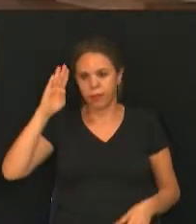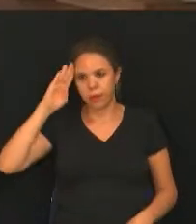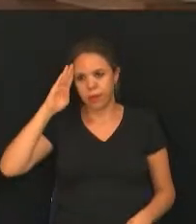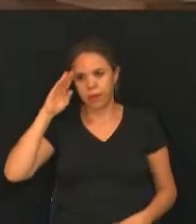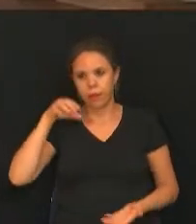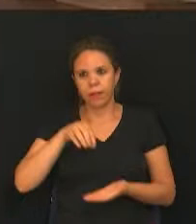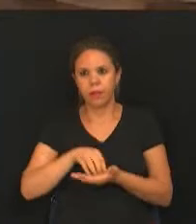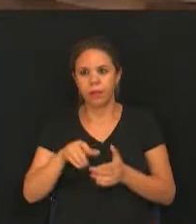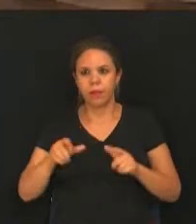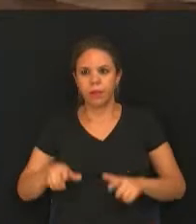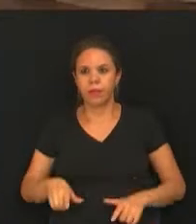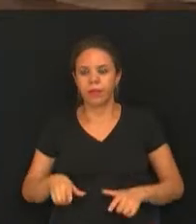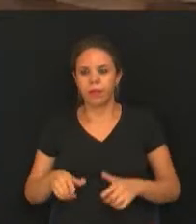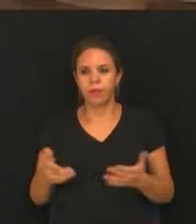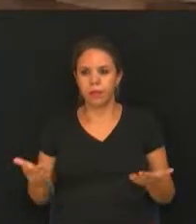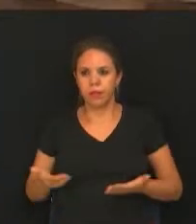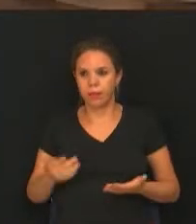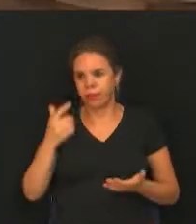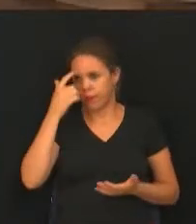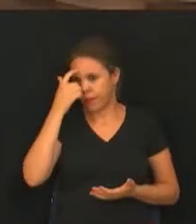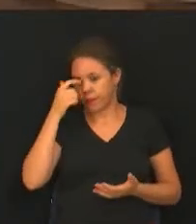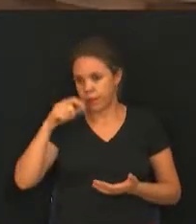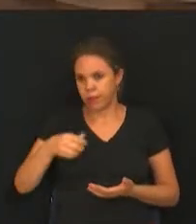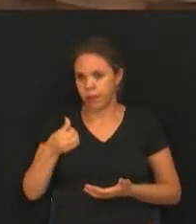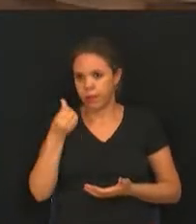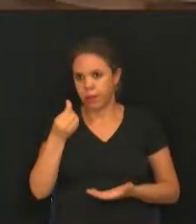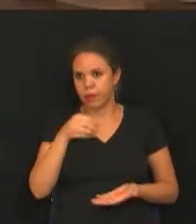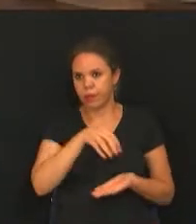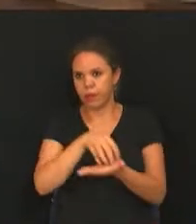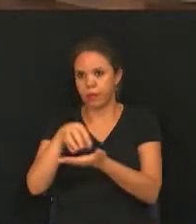né. Atualmente eu comando essas 6 estações aí.